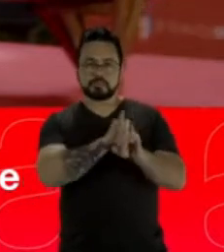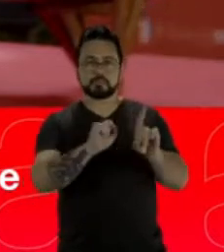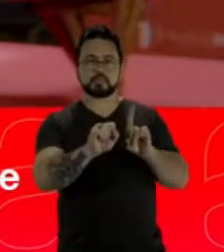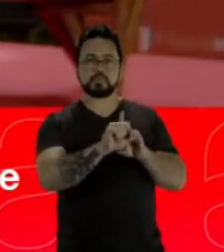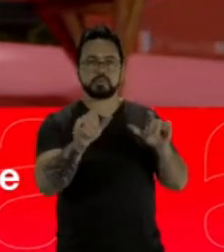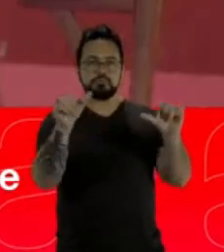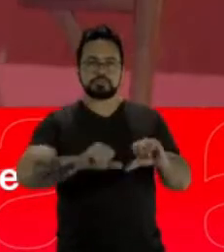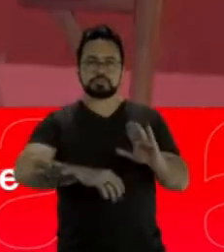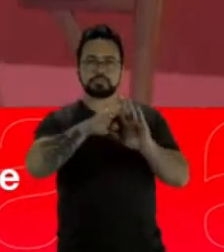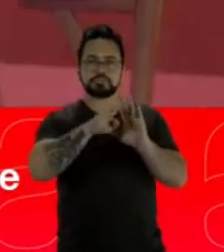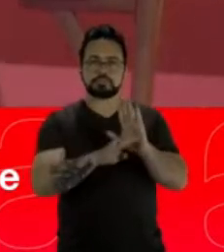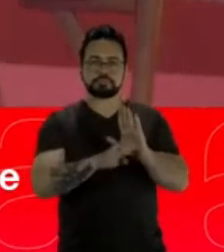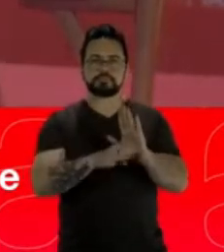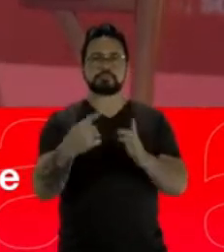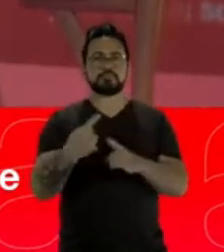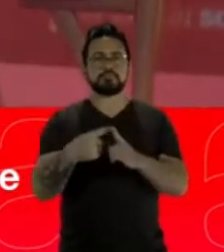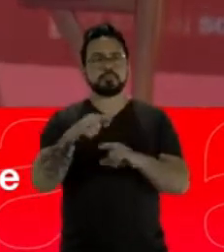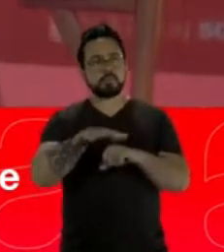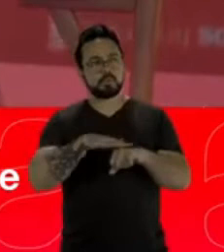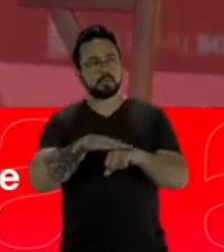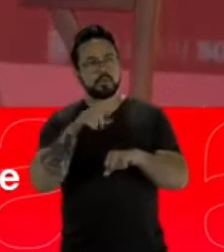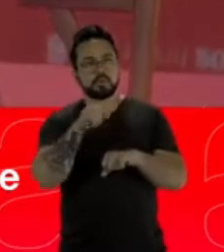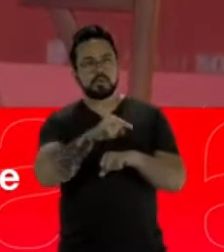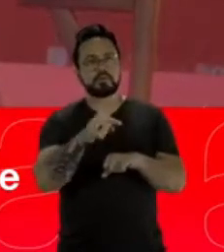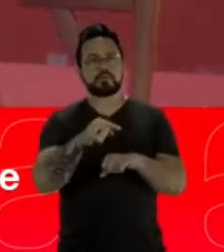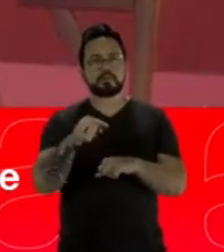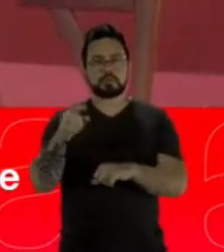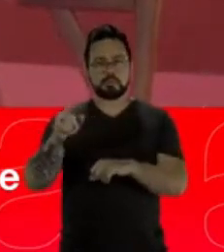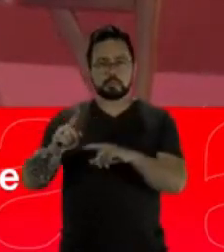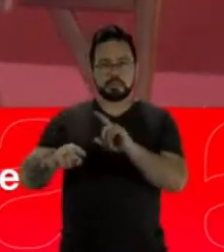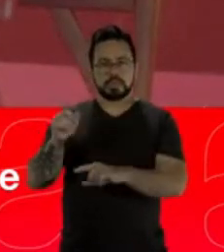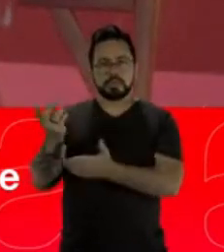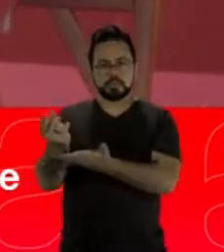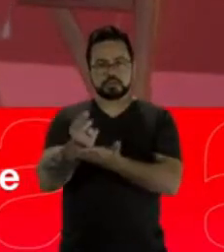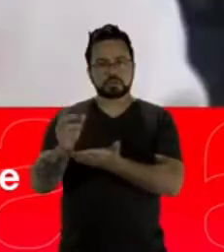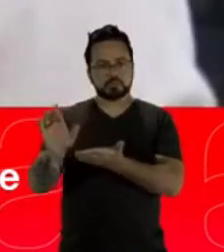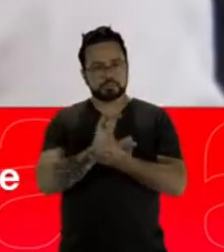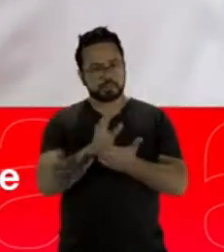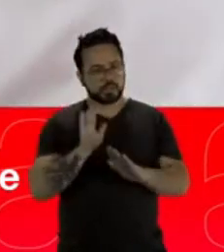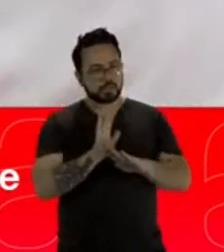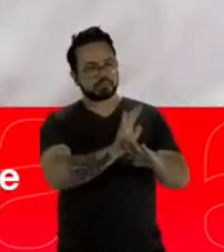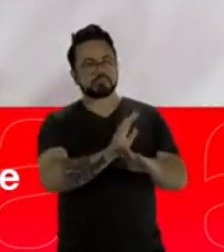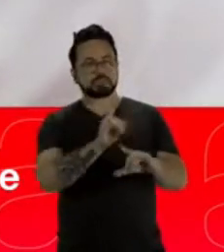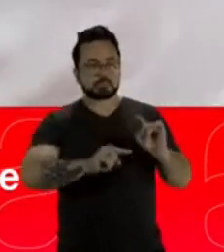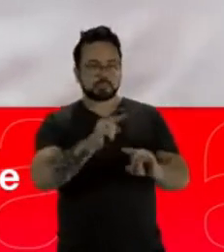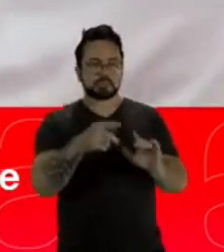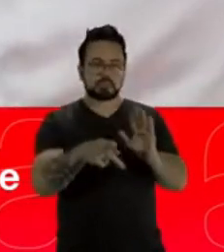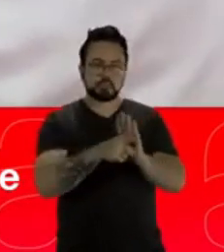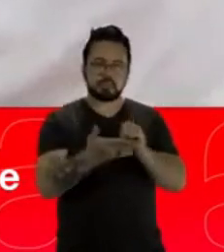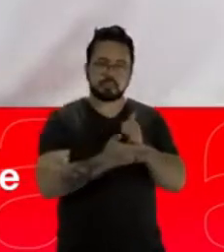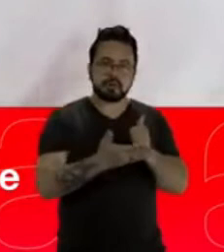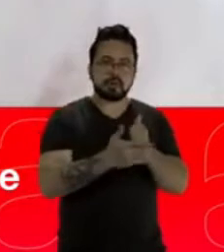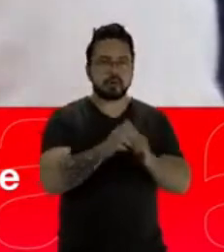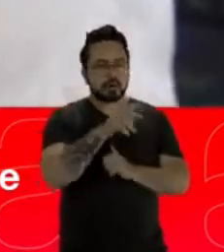né? Porque a gente está falando de subsídios que são necessários para a gente viver. Ar,